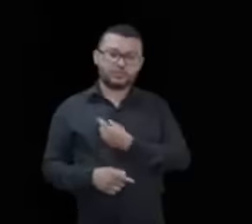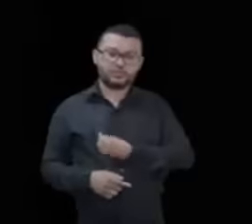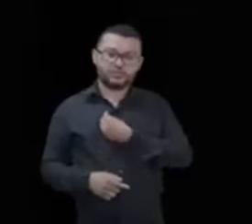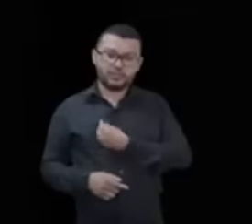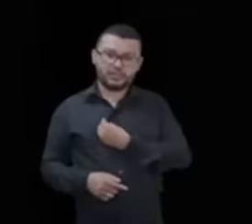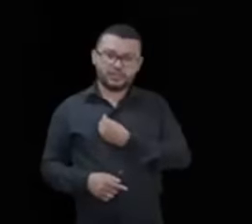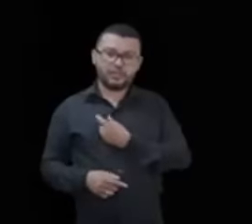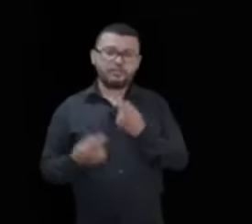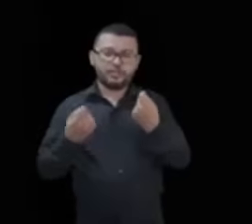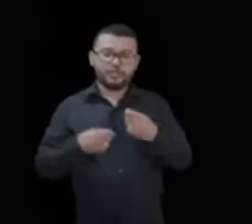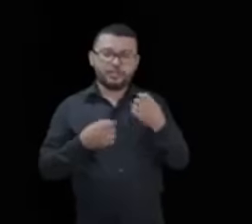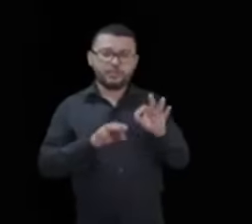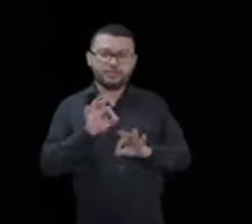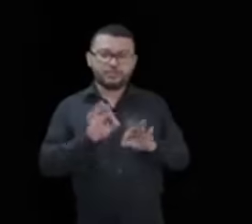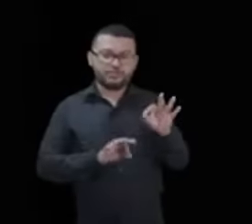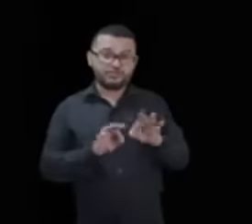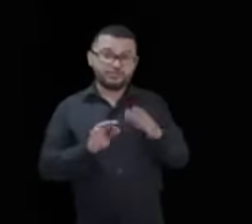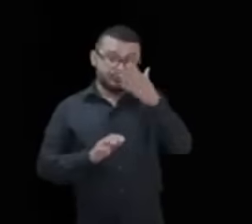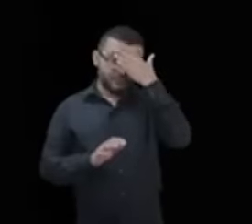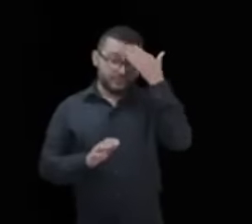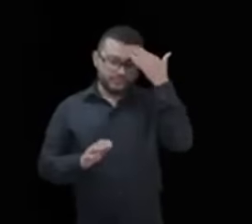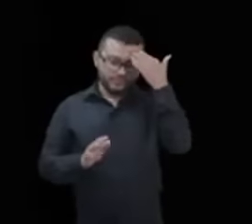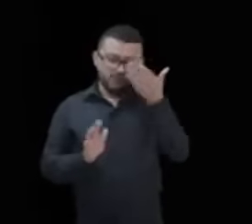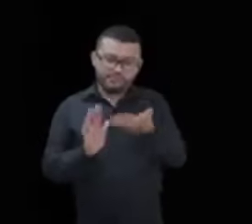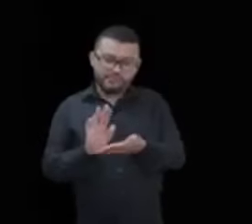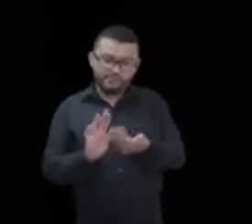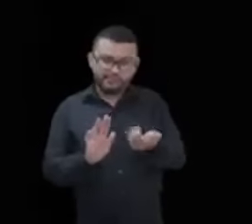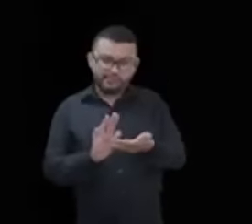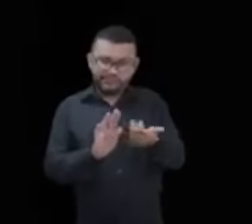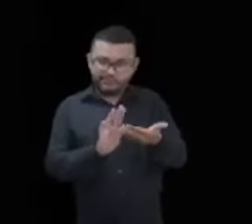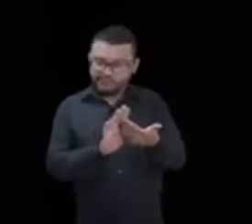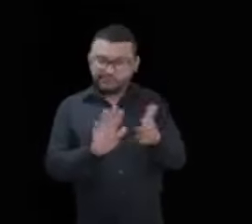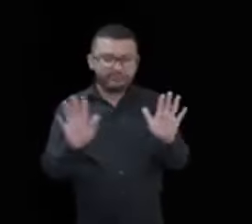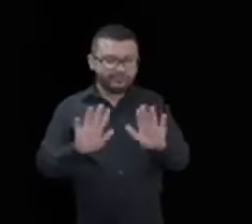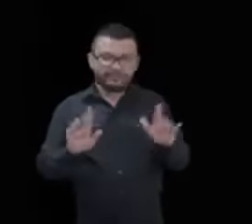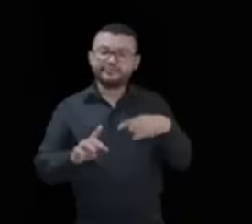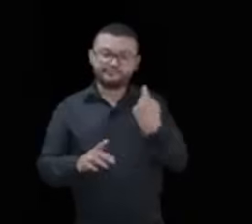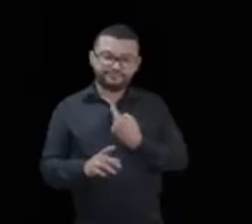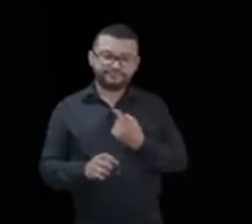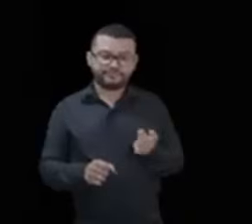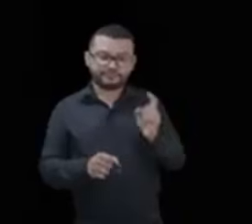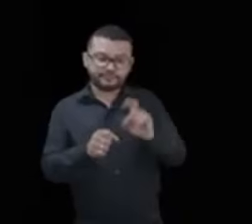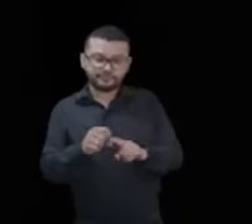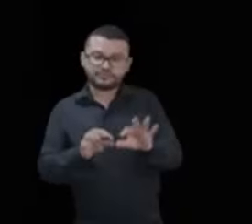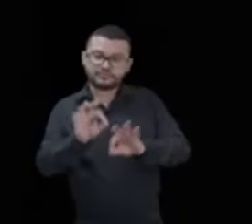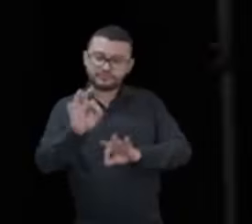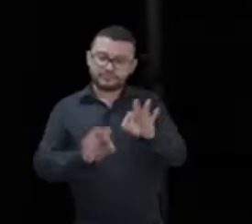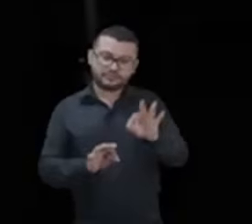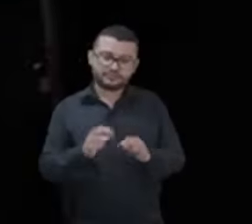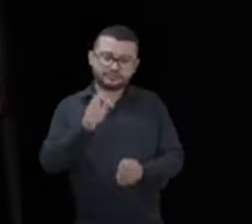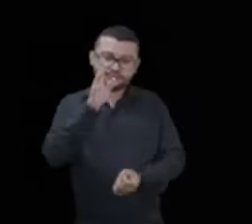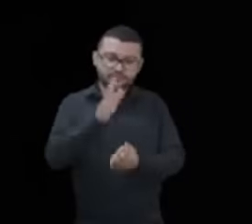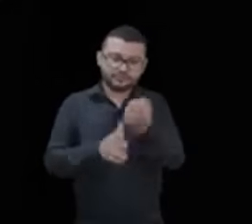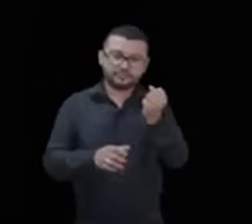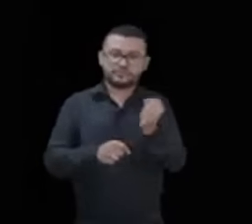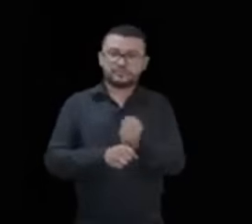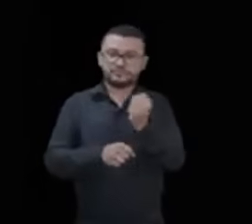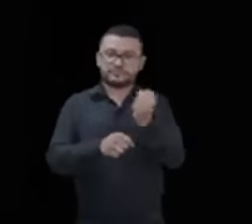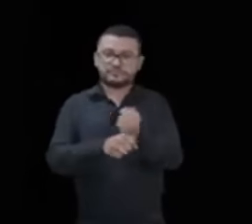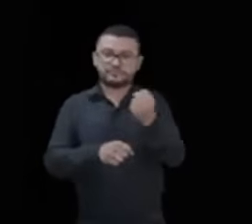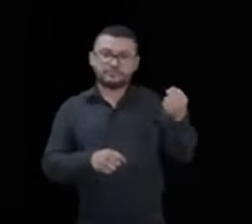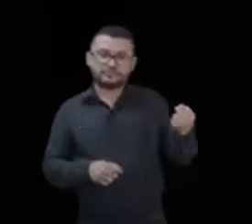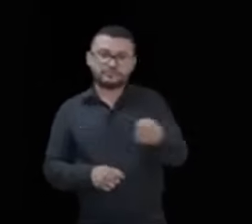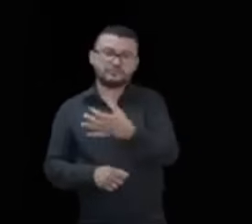gente possa organizar as excluídas e os excluídos. Nós existimos para que a gente possa construir um